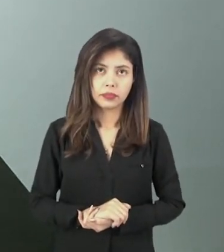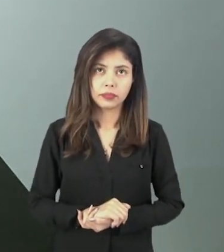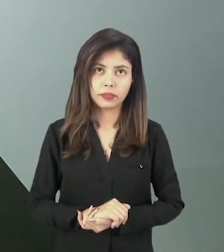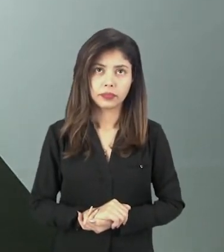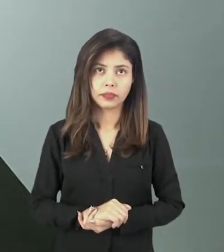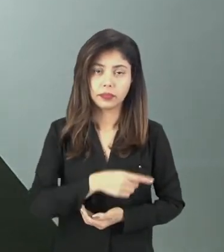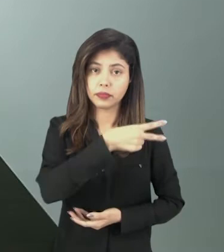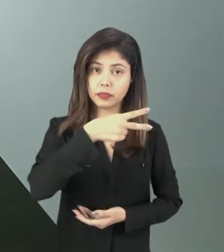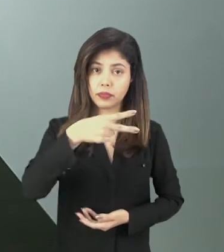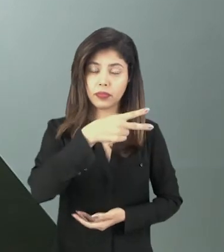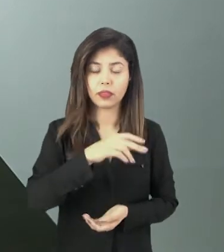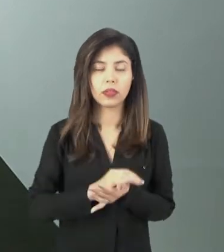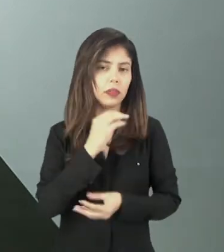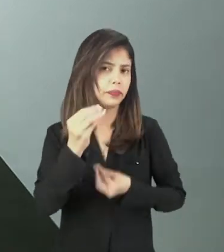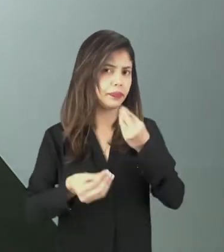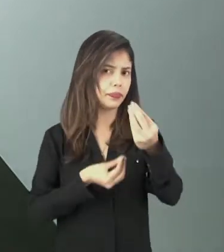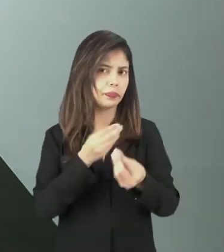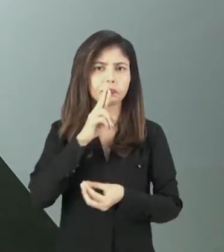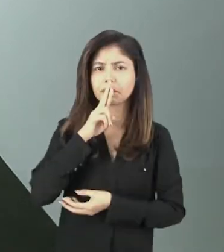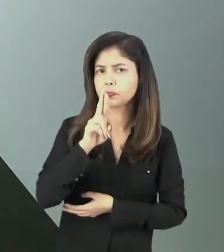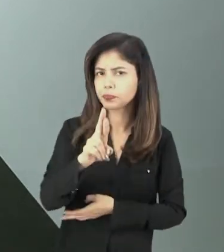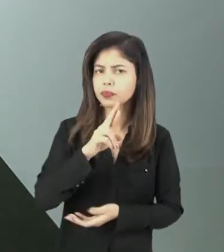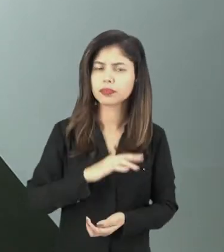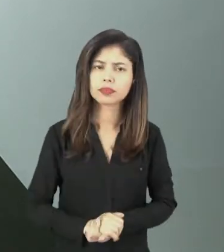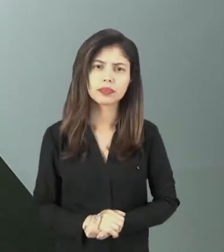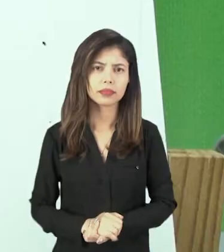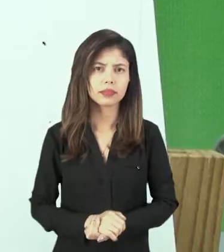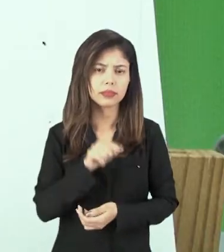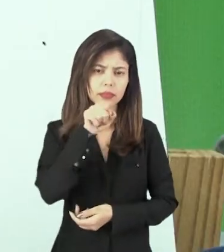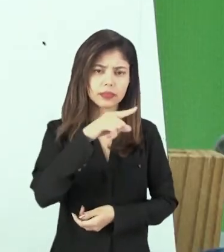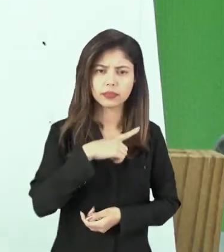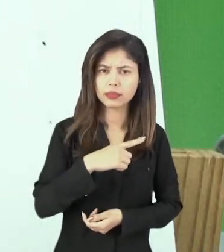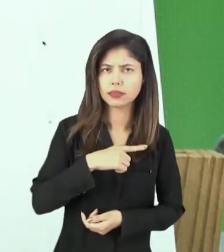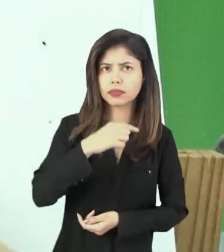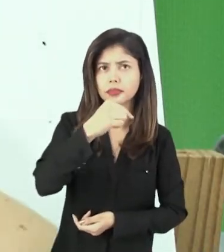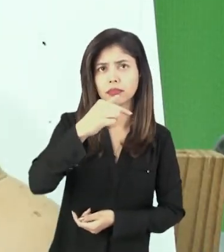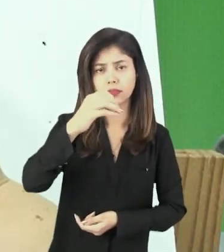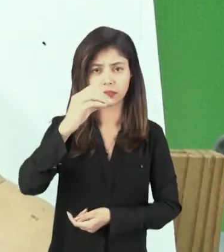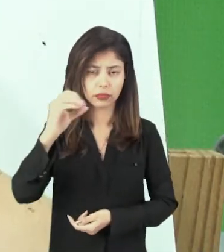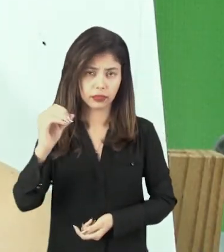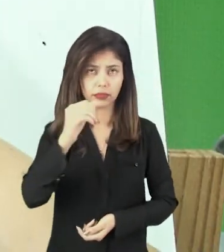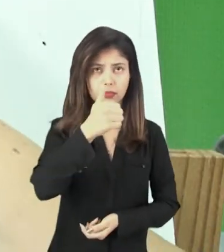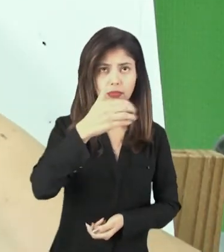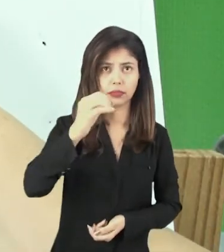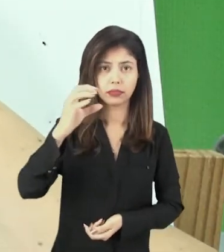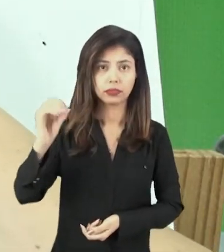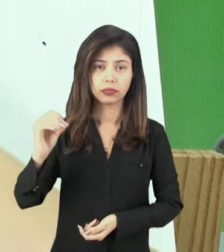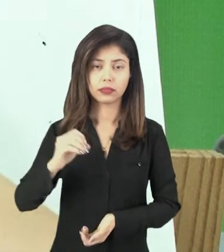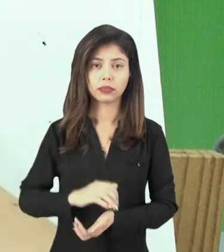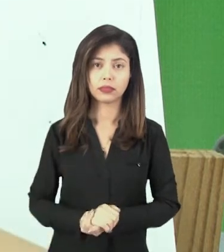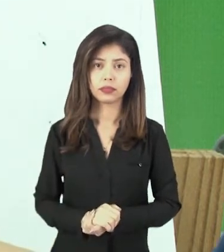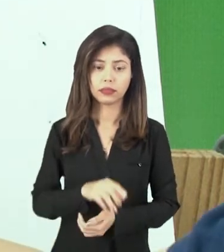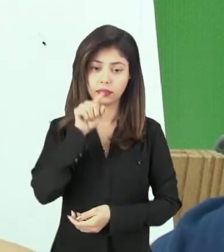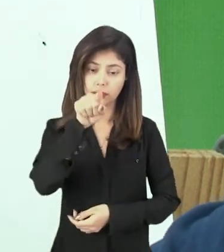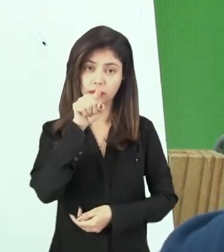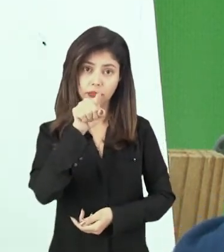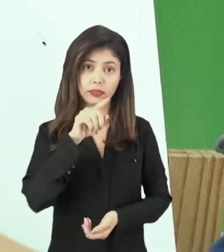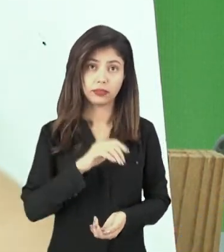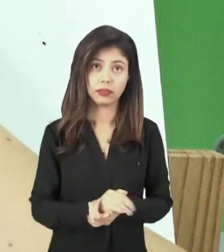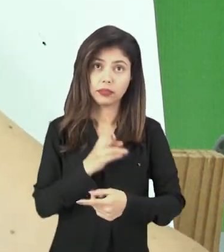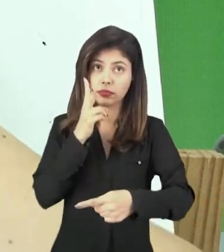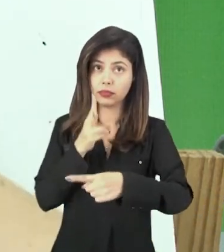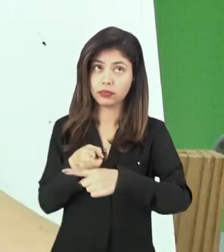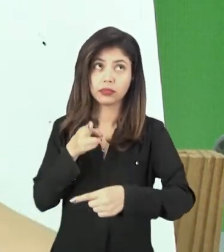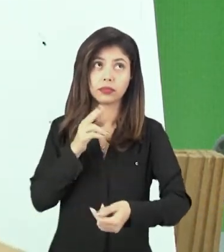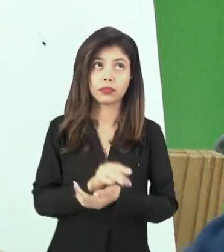é igual como que eu vou fazer né eu tenho aqui 700 eu tenho aqui Sim então vou aqui ó